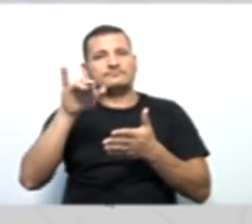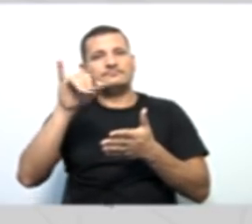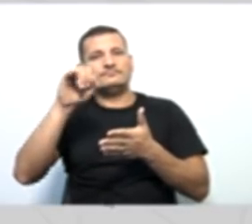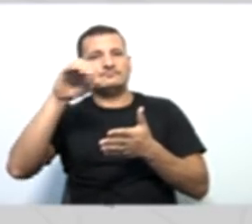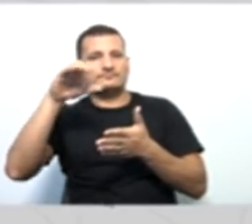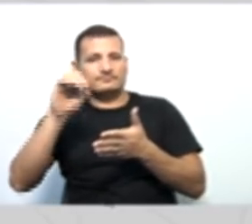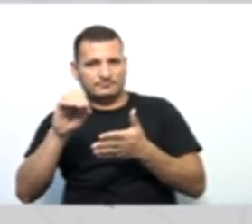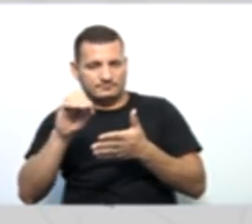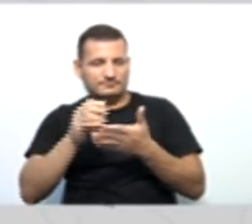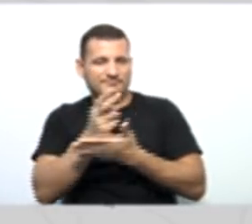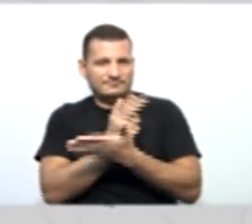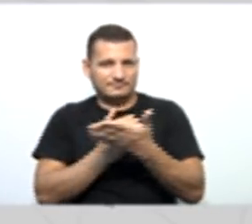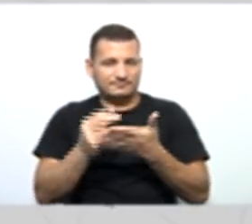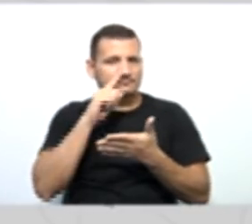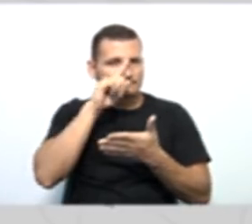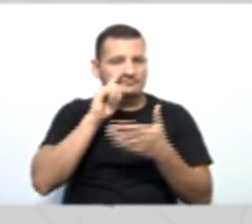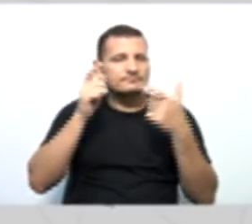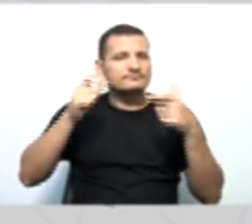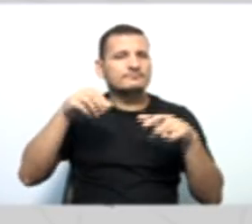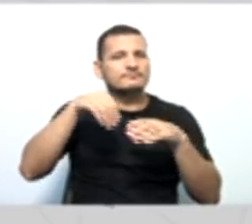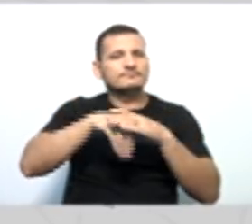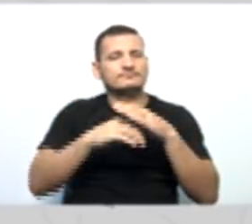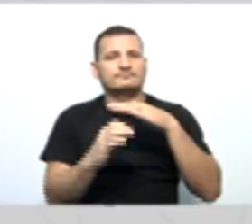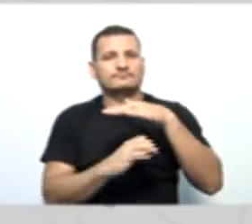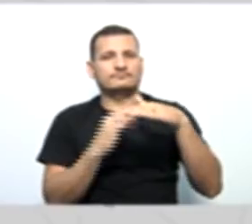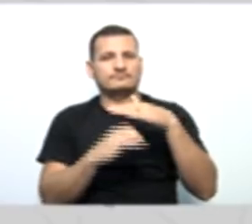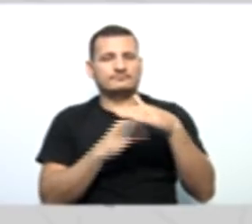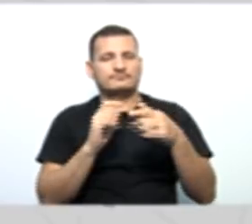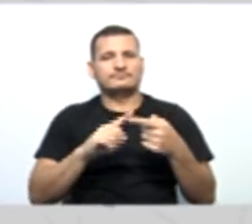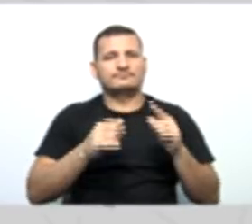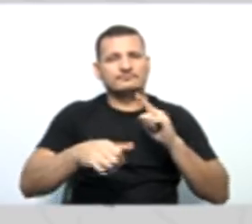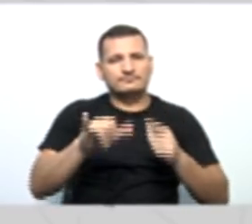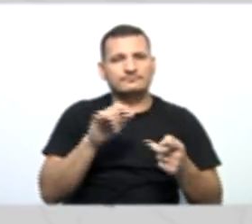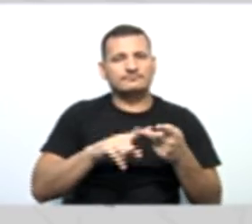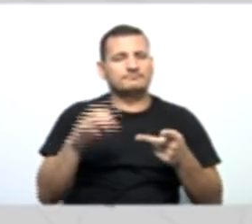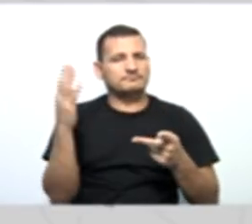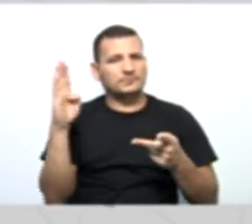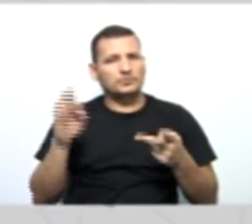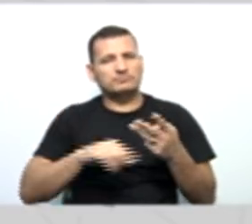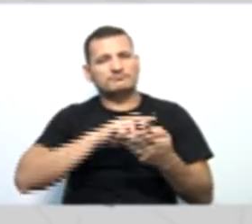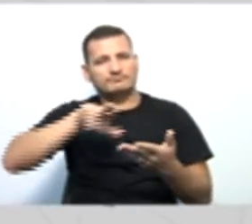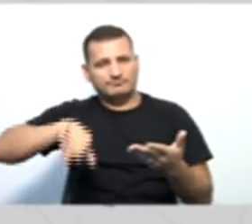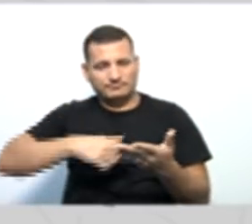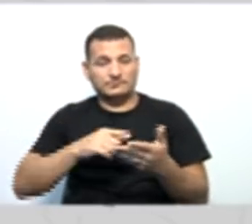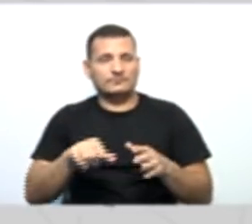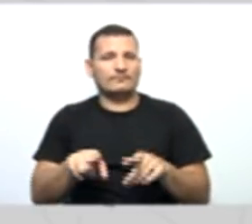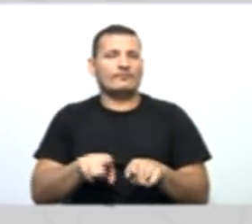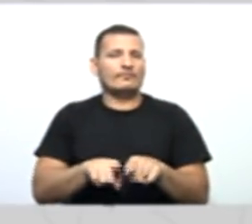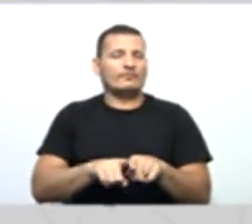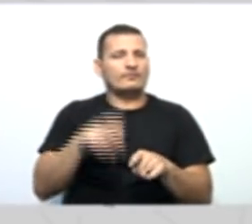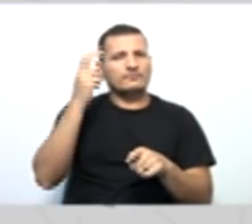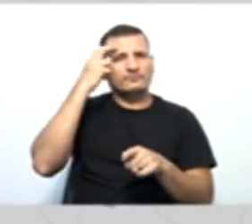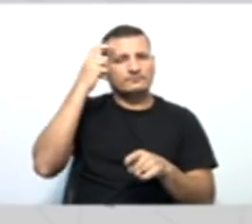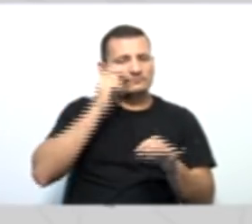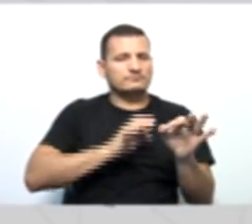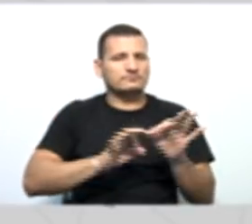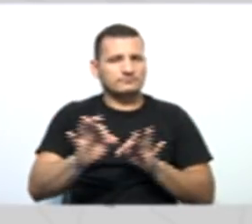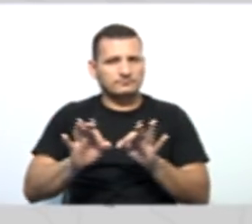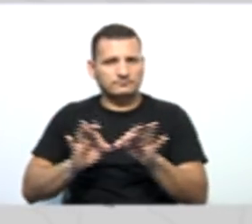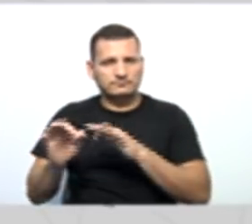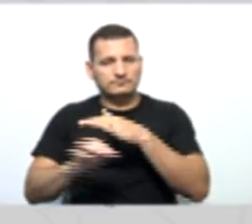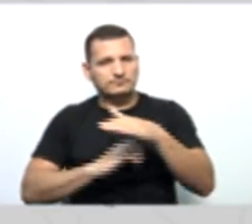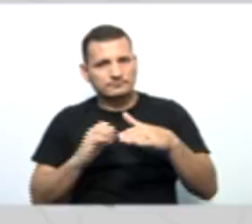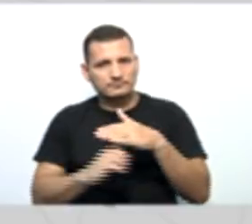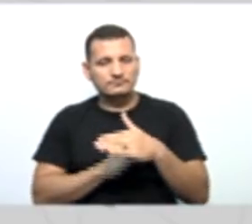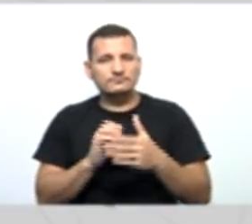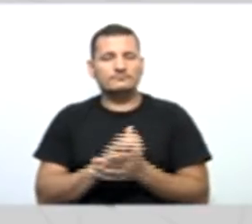organizacional. Onde é que acontecem riscos dentro da empresa, não é? Riscos químicos, biológicos e assim vai. Cultura organizacional,